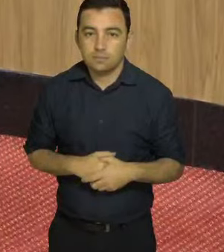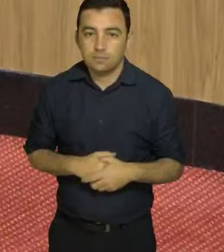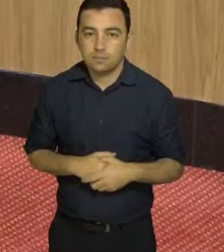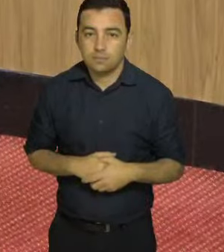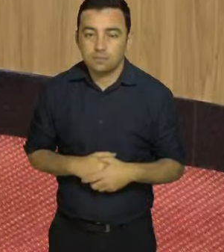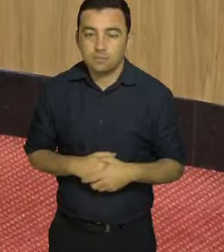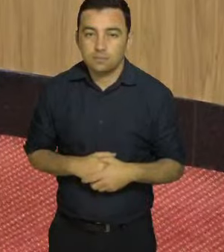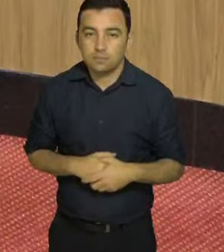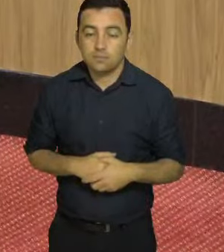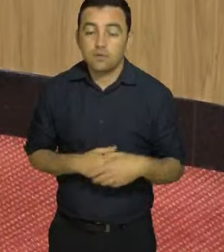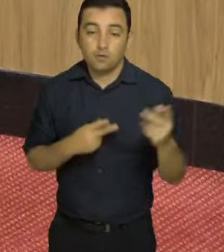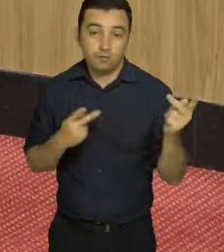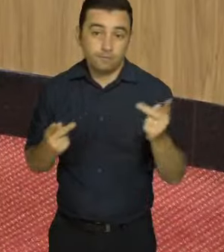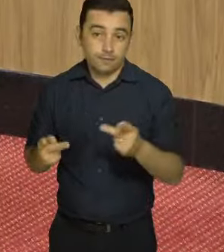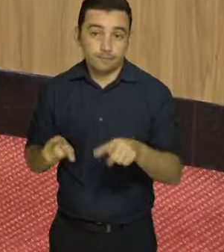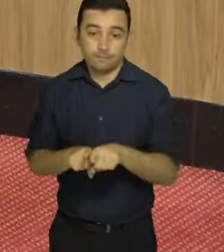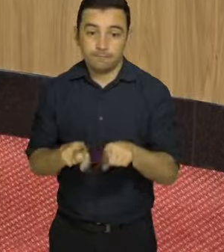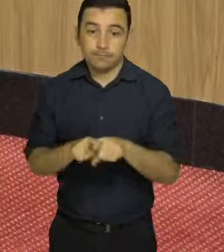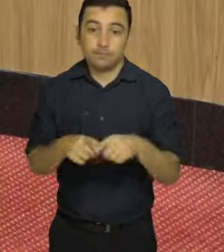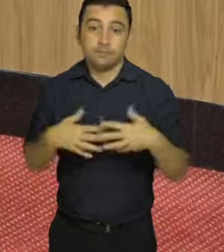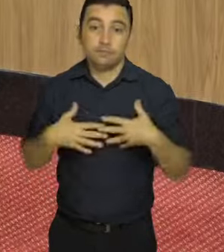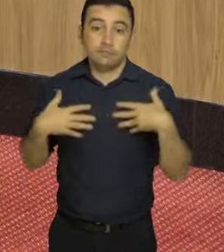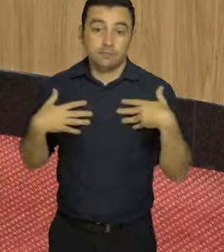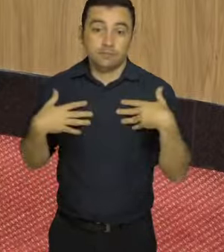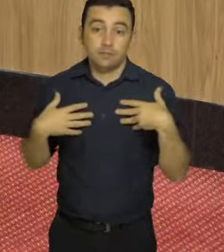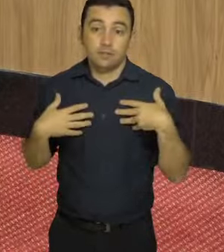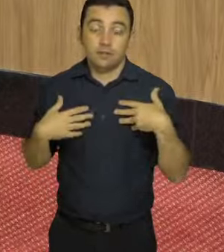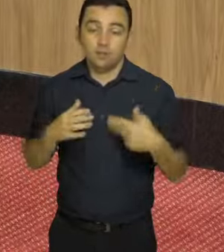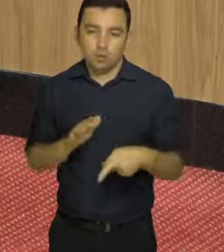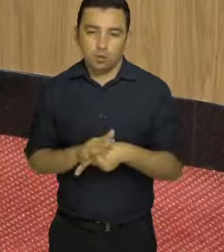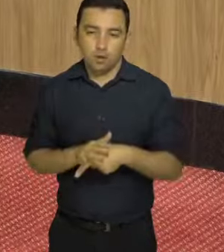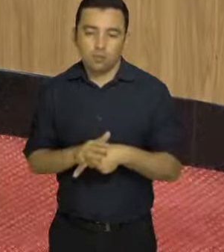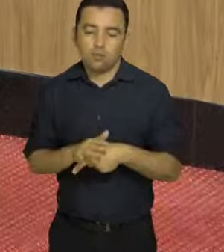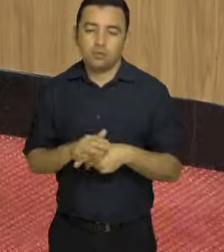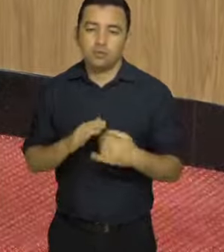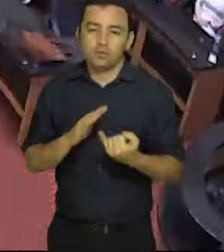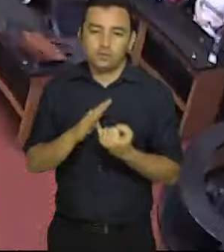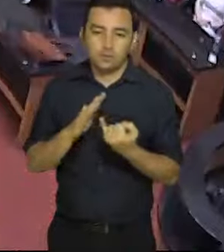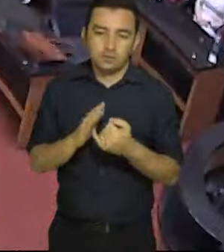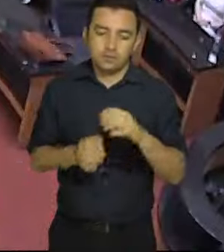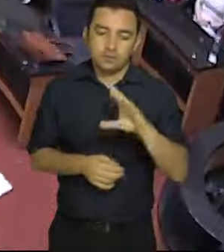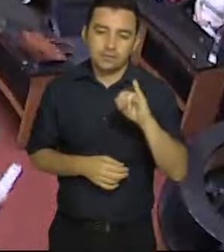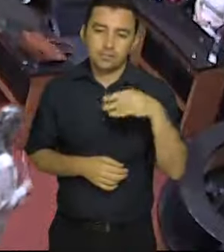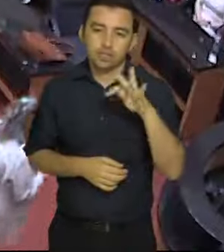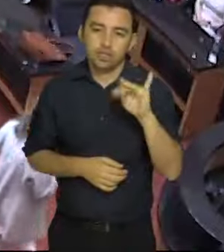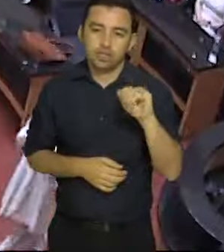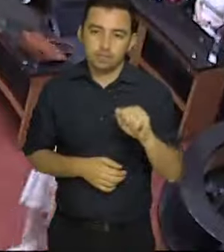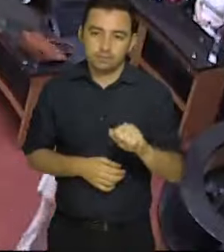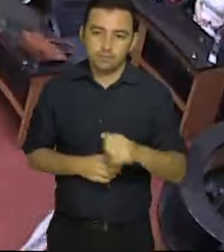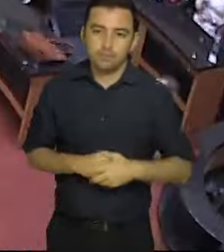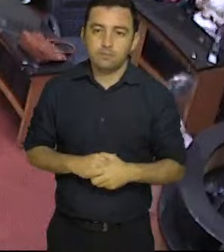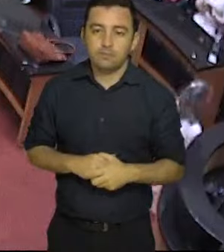Convidamos para receber a homenagem a professora do IFSC, doutora Cíntia Beatriz Schaeffer Dutra.